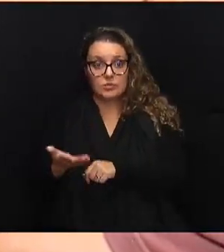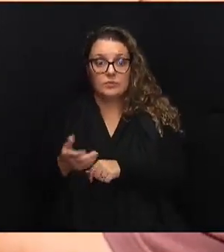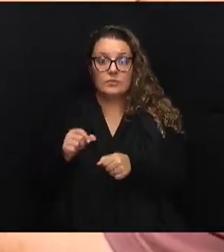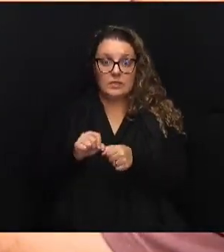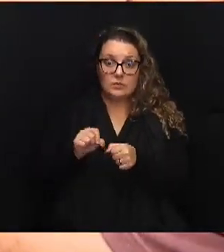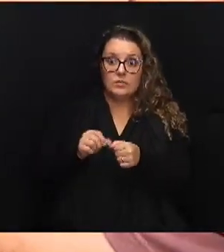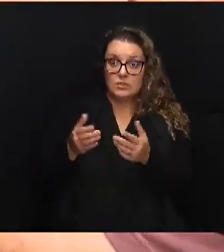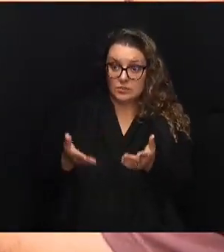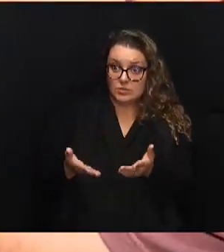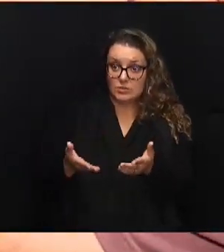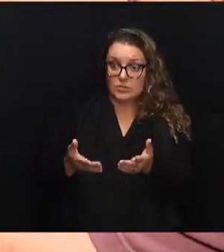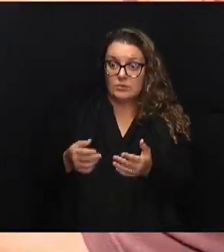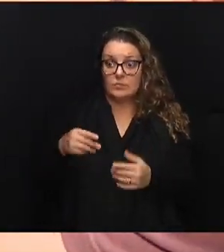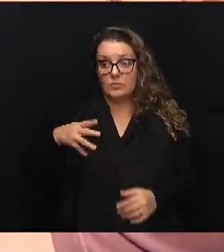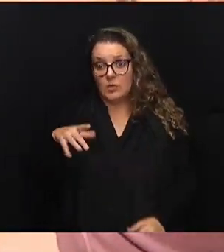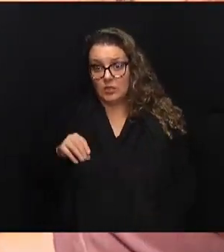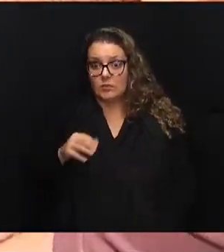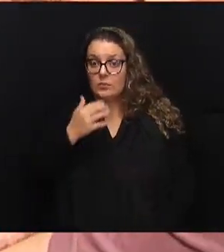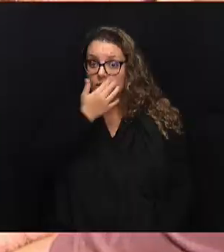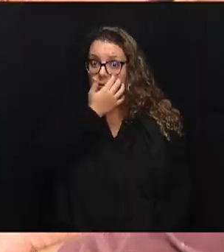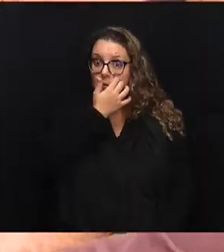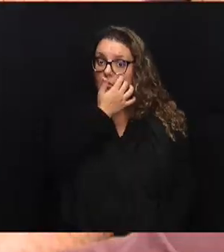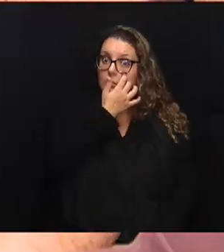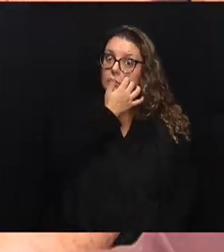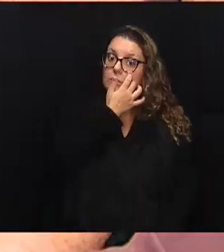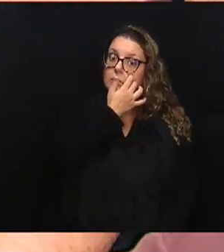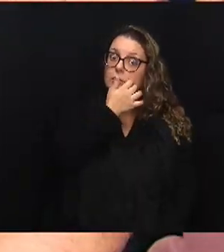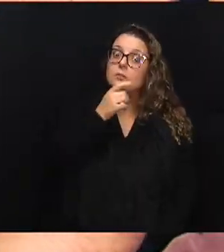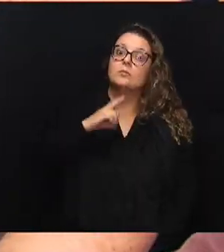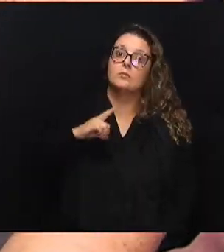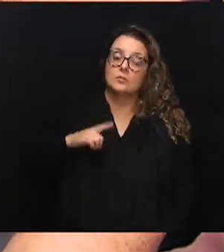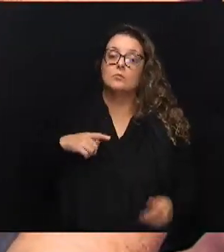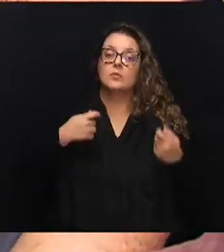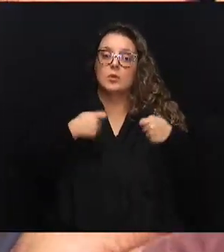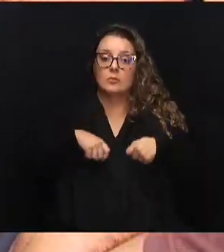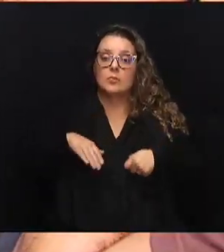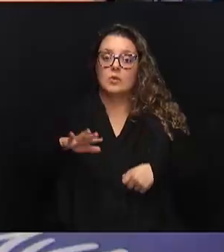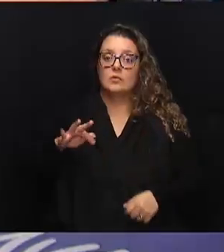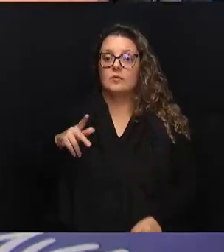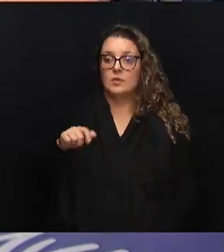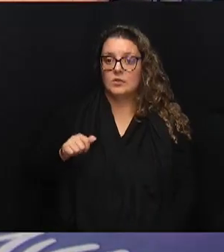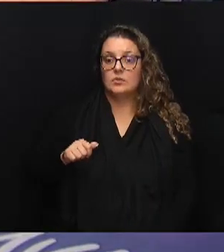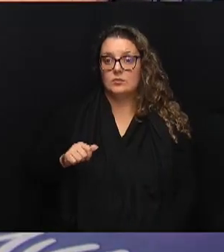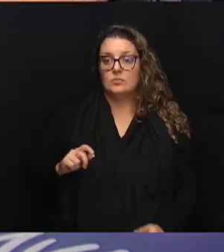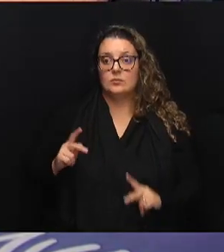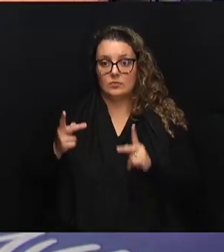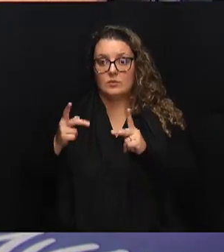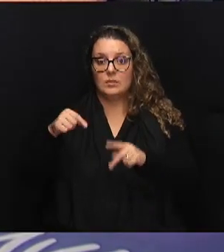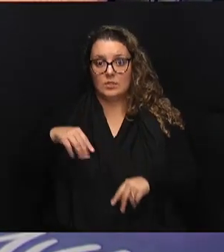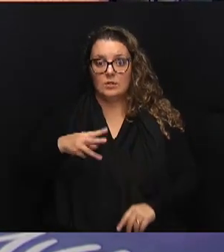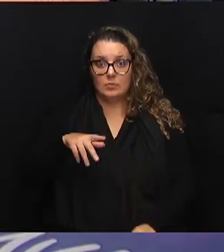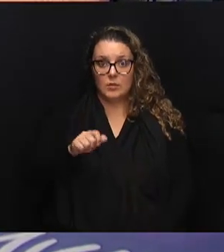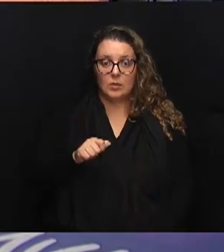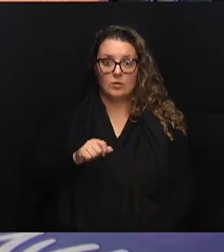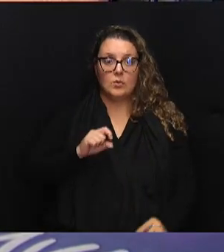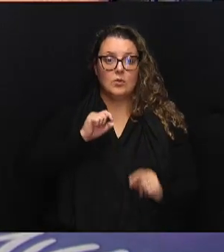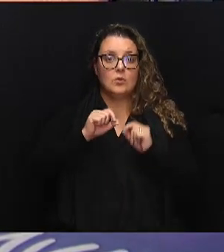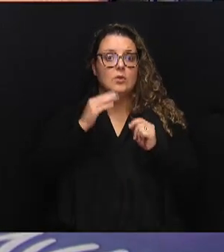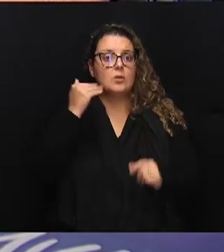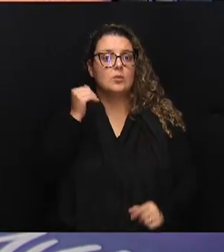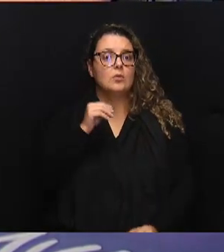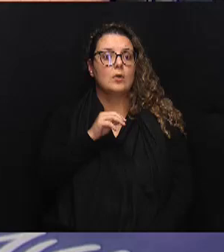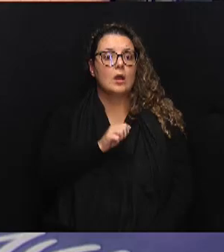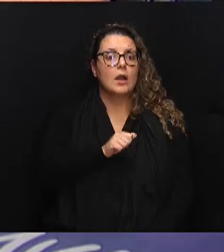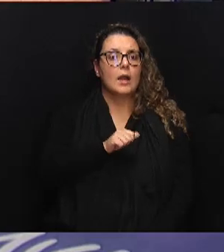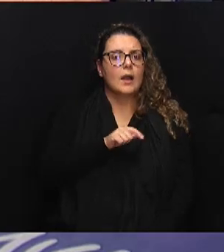e fazer uma dessas mãos, ele tem uma mão de muito valor. Então ele pode apostar mais fichas que bem provavelmente ele vai estar ganhando aquela mão. E o que é o famoso all-in que o